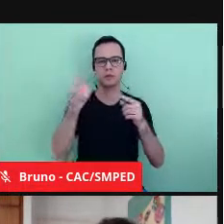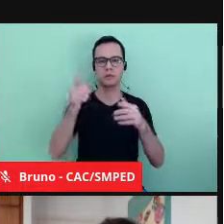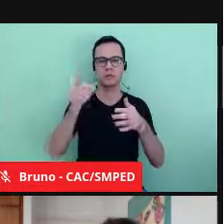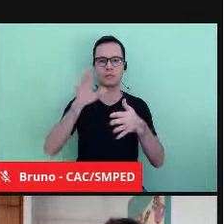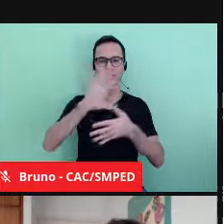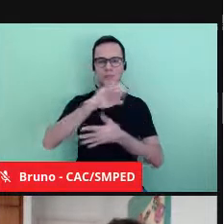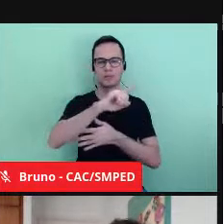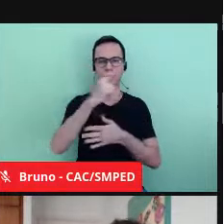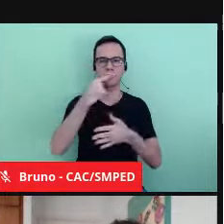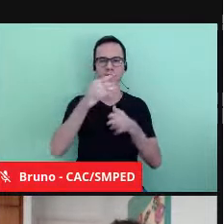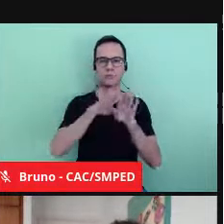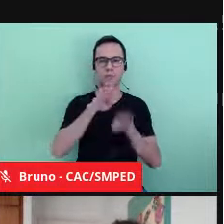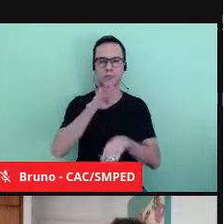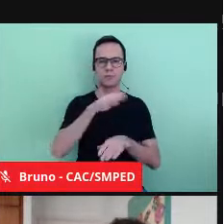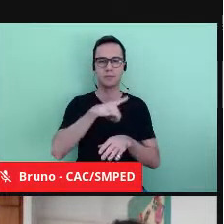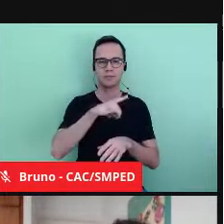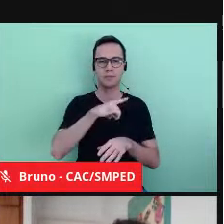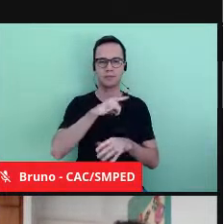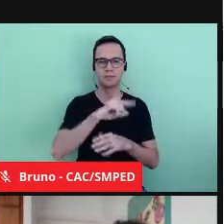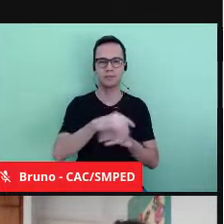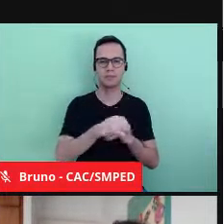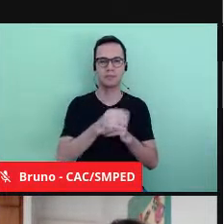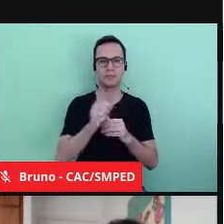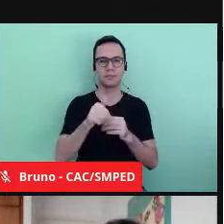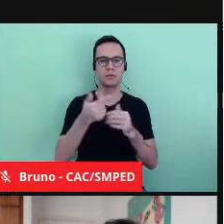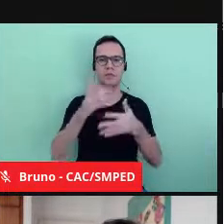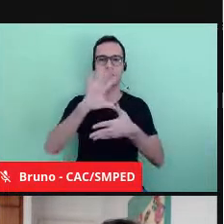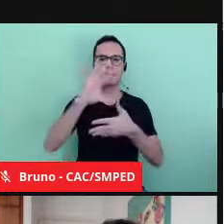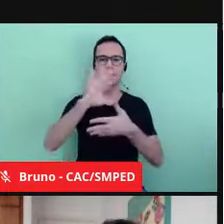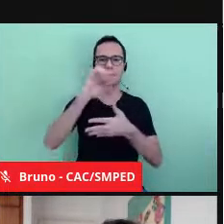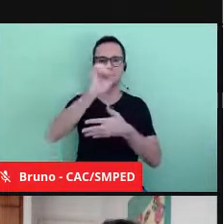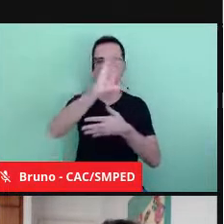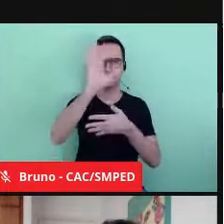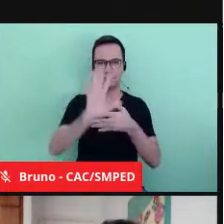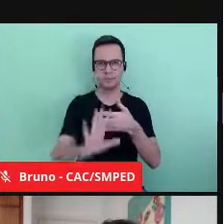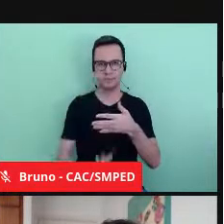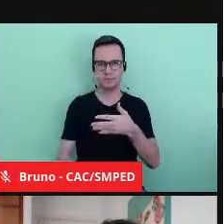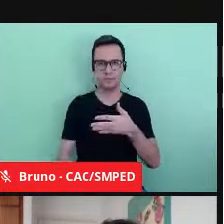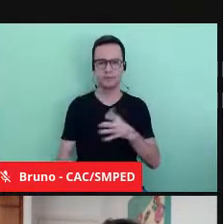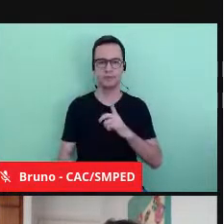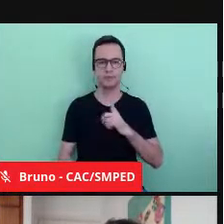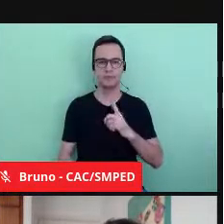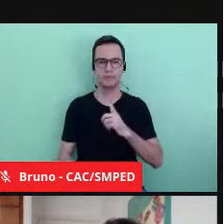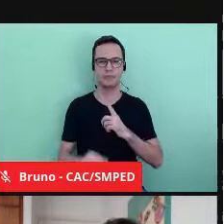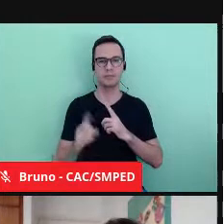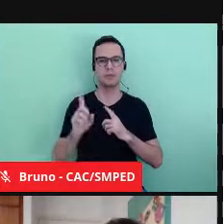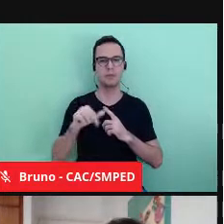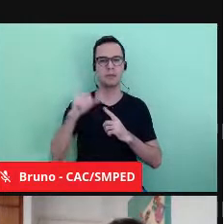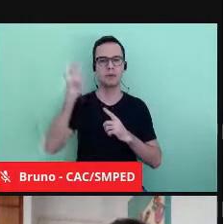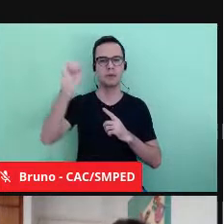vulnerabilidade. A representação desse mapa, então, tem uma coisa que